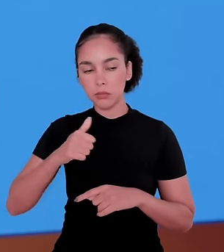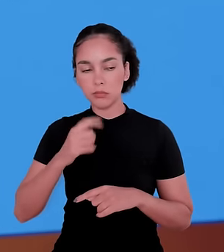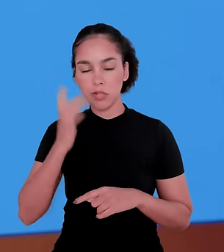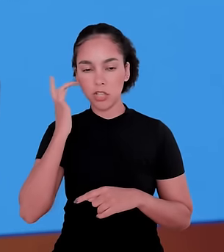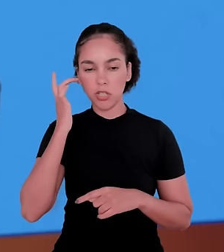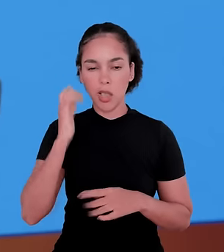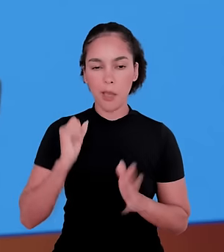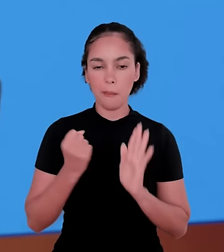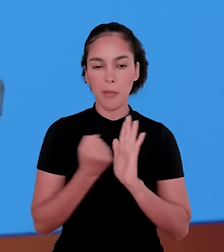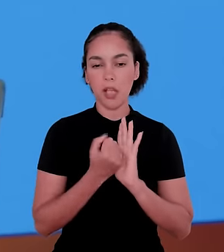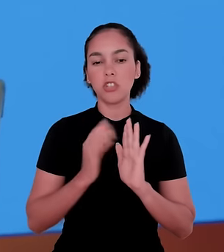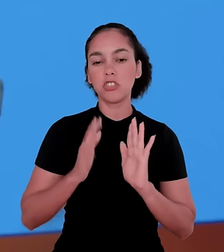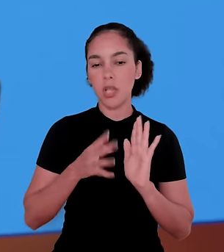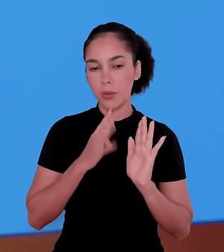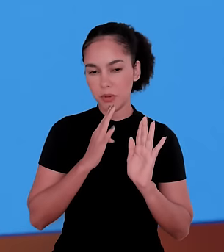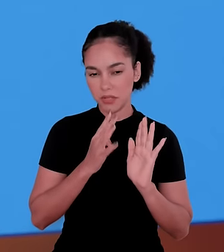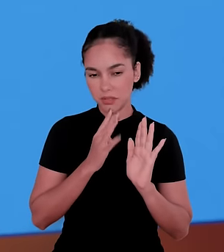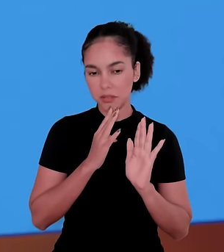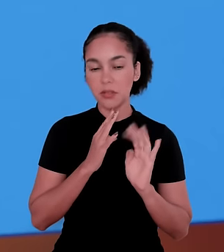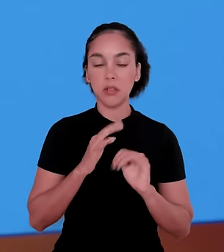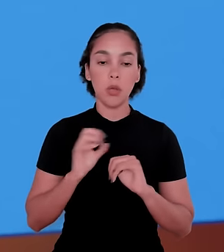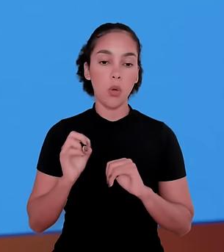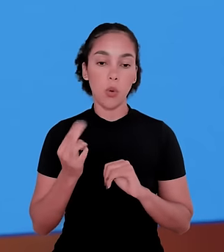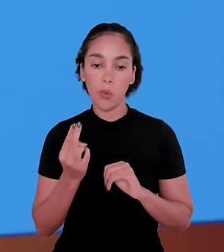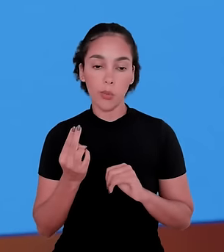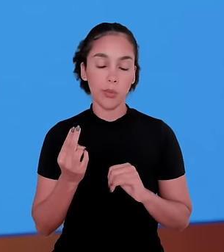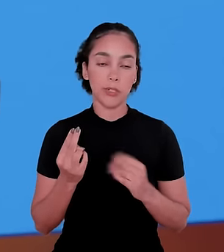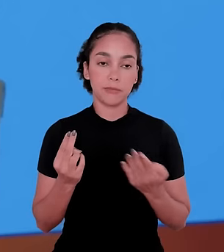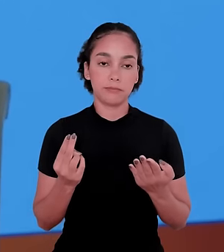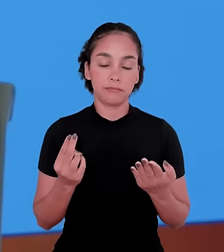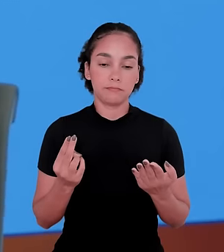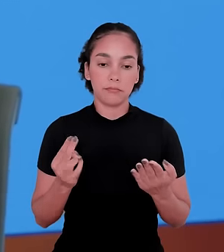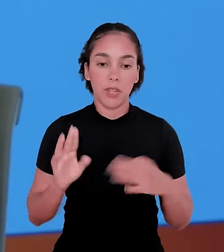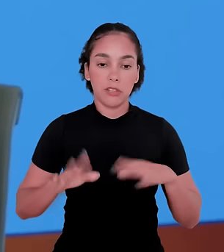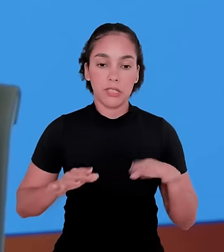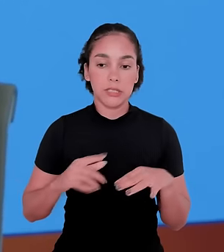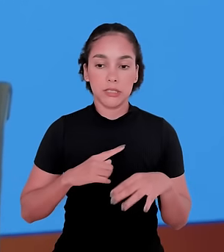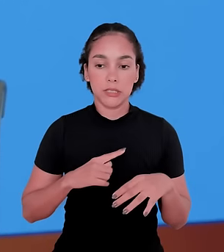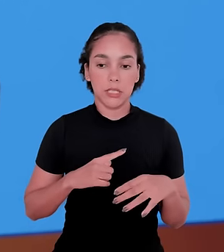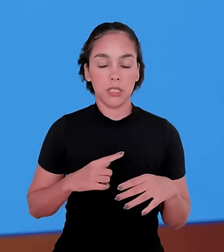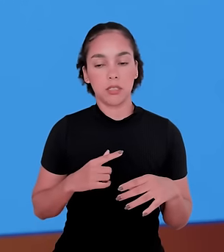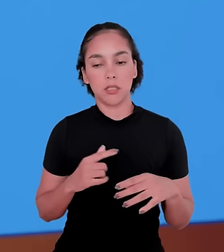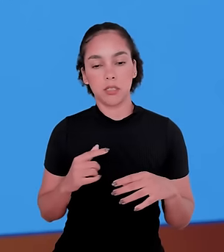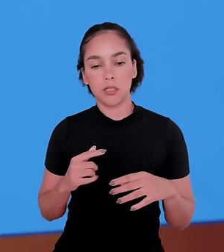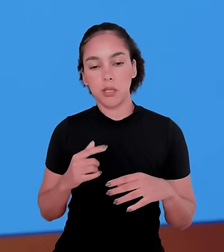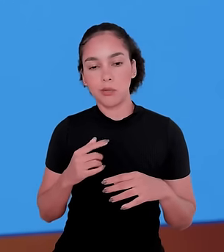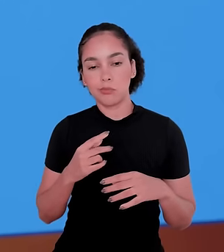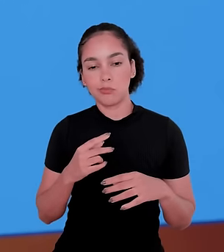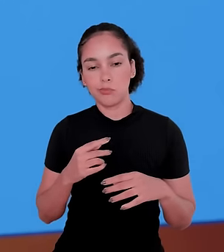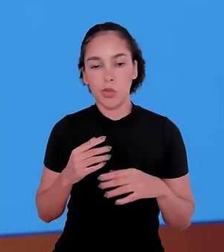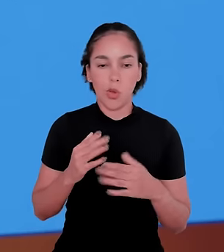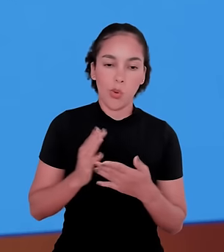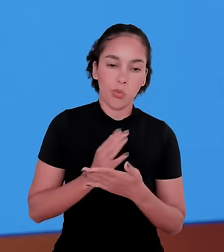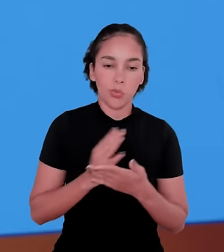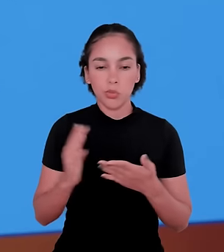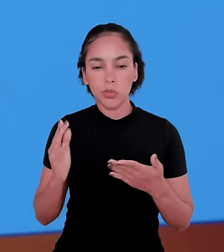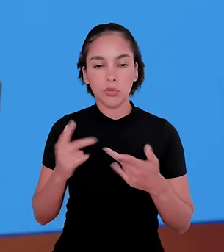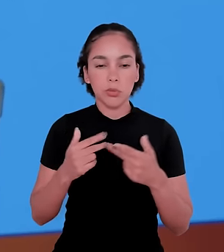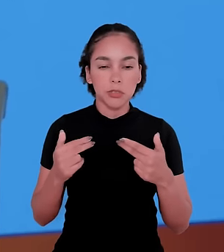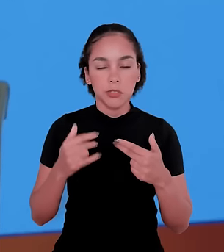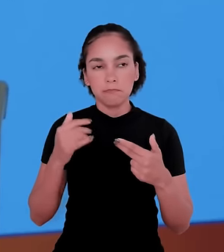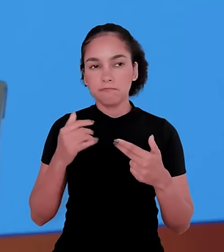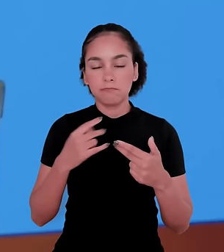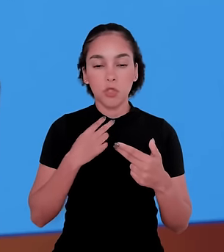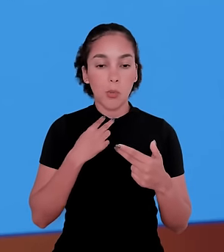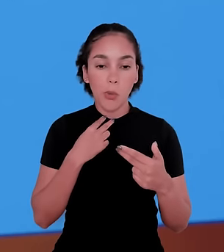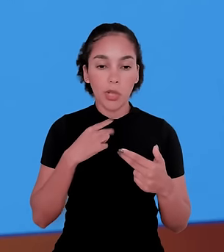conhecida por exemplo ou em alguns casos eh existem alguns impedimentos que a lei prevê que não pode